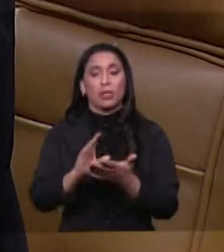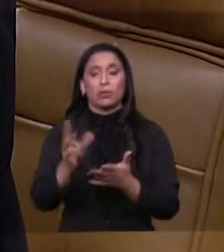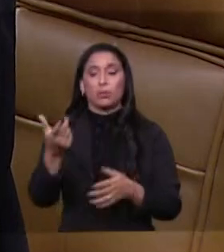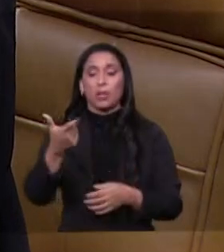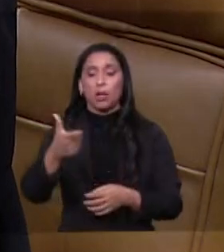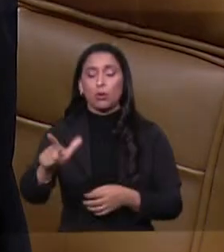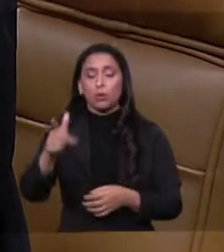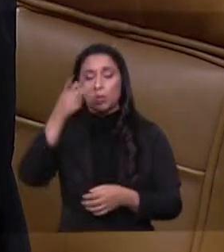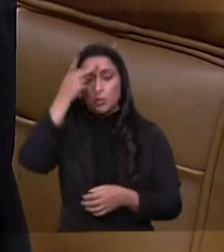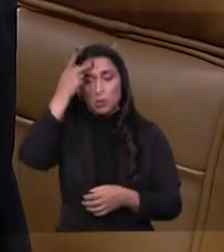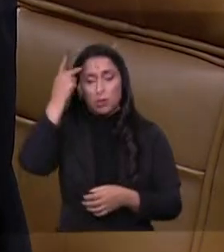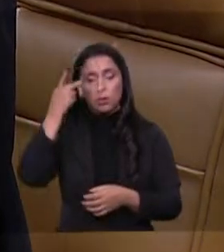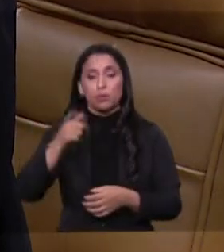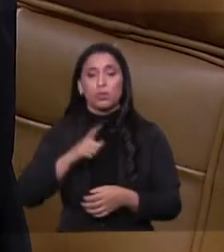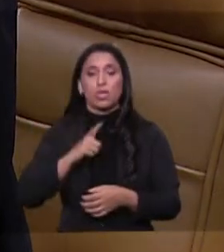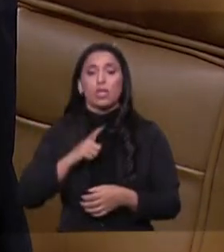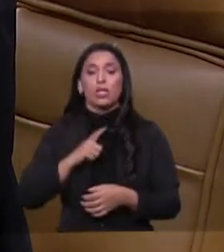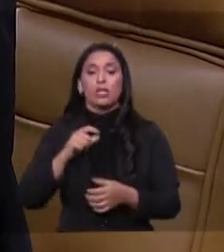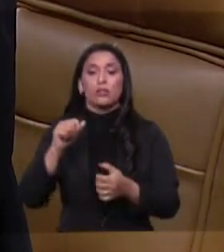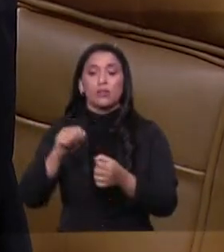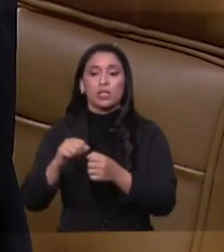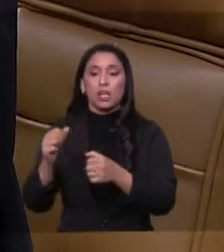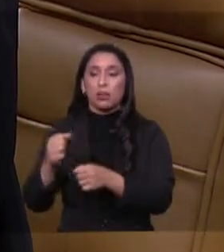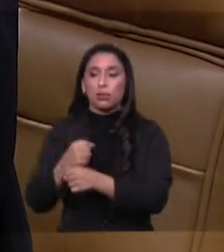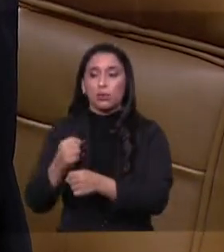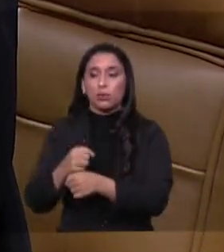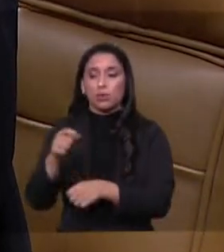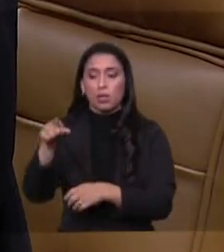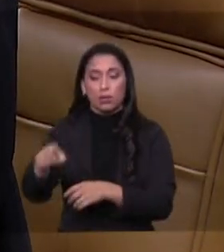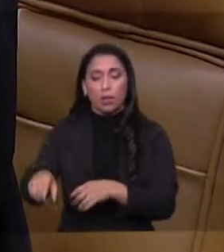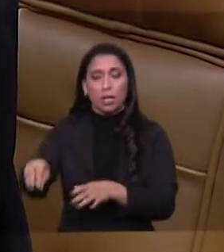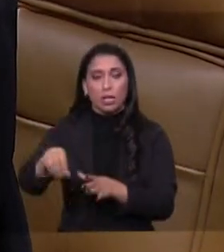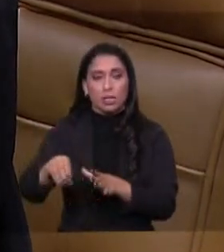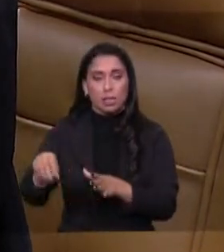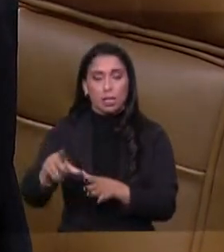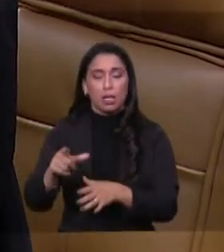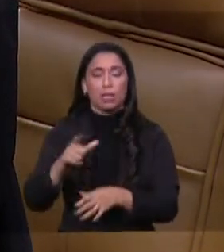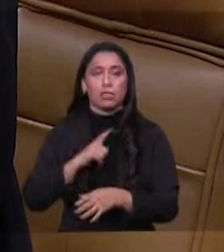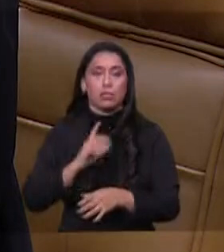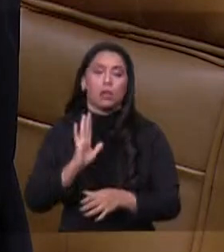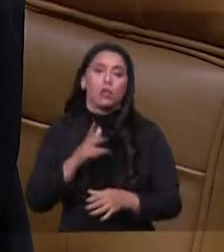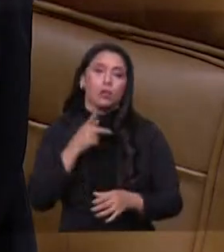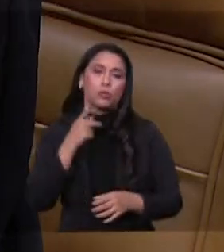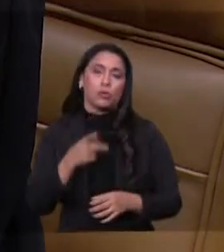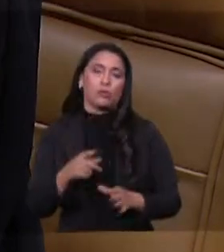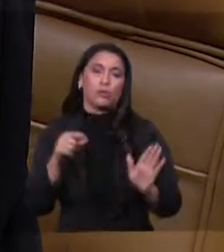terceiros quanto às benfeitorias derivadas da ocupação de boa-fé, como previsto no já